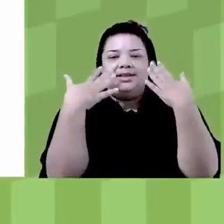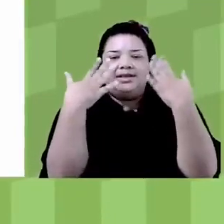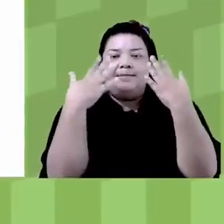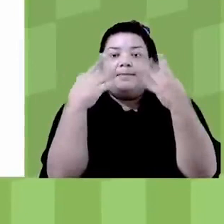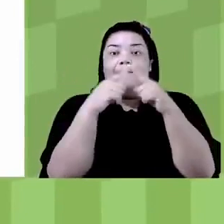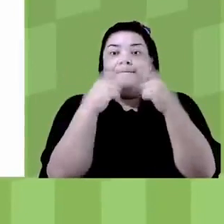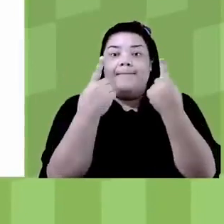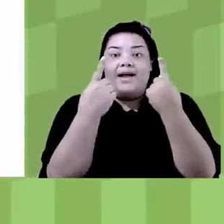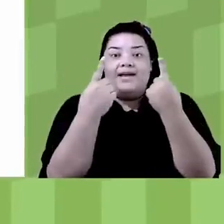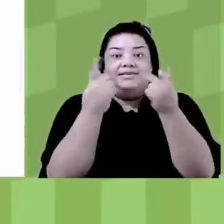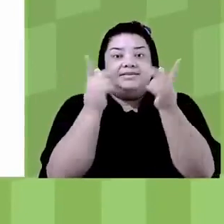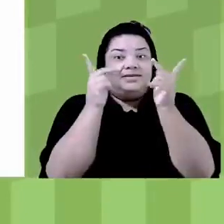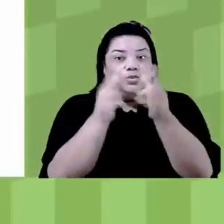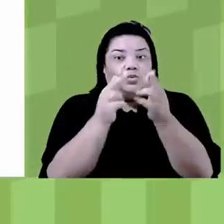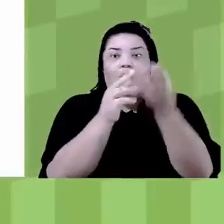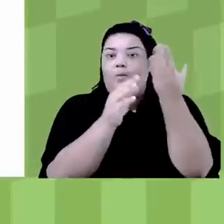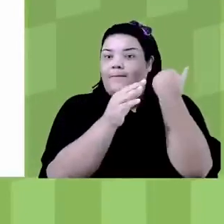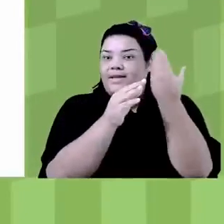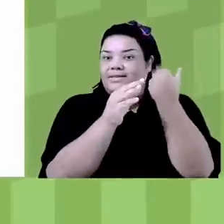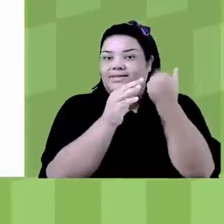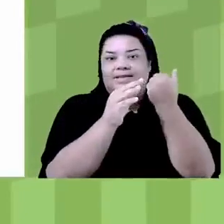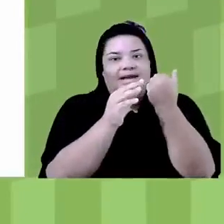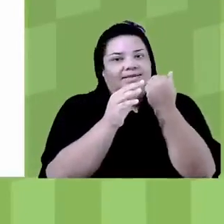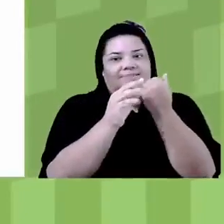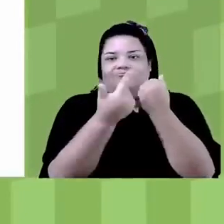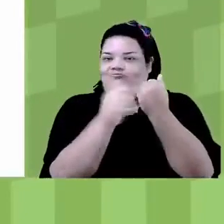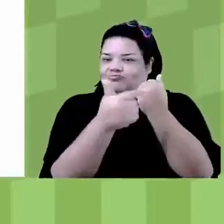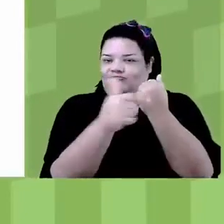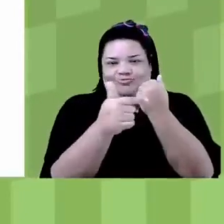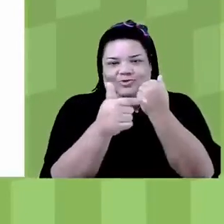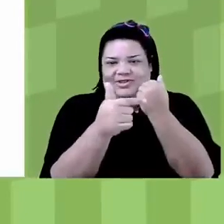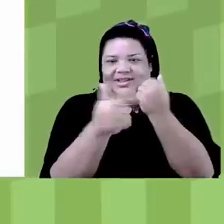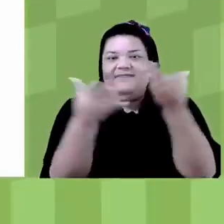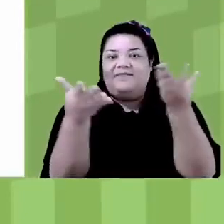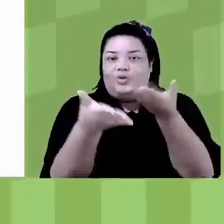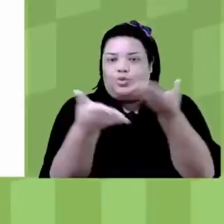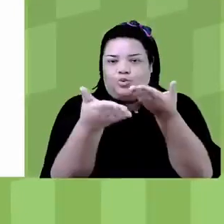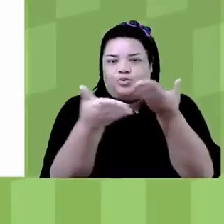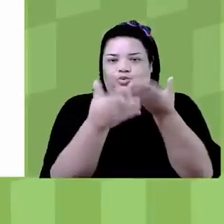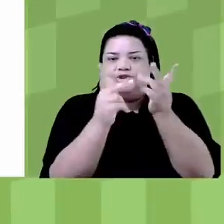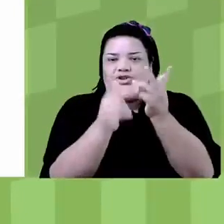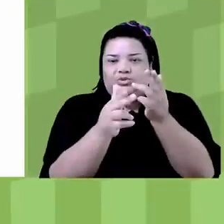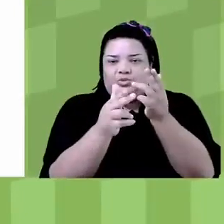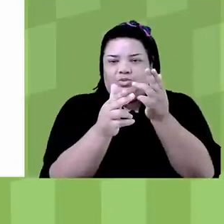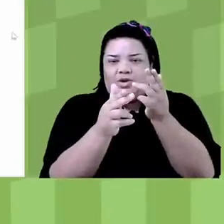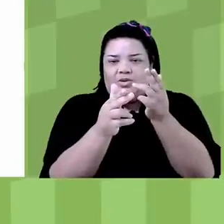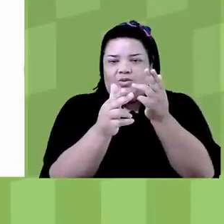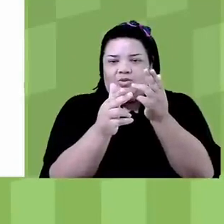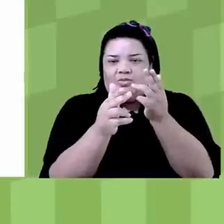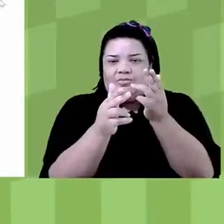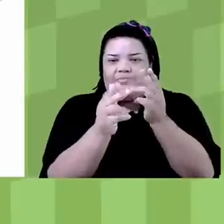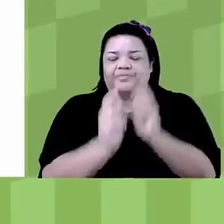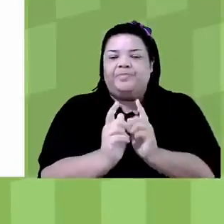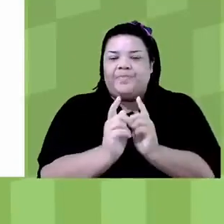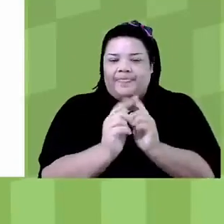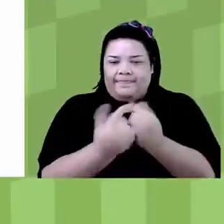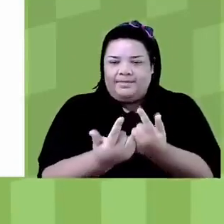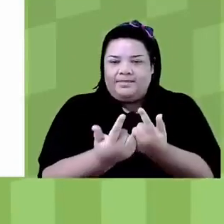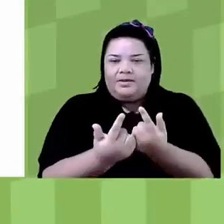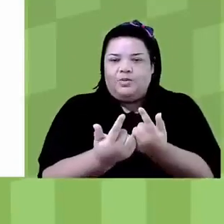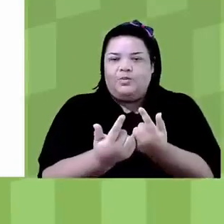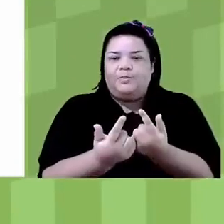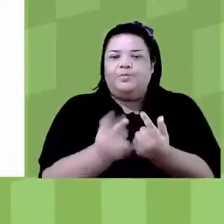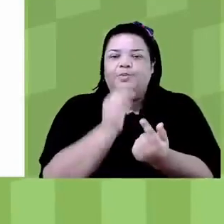escala como aquela que nós estamos vendo hoje. Aqui uma outra informação que compara, por exemplo... Laura Lúcia